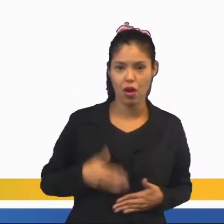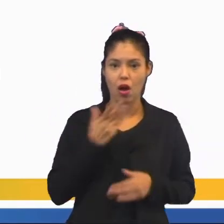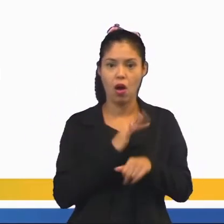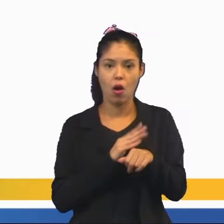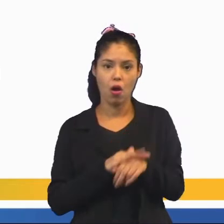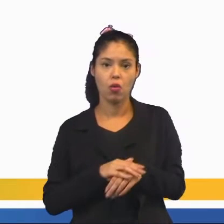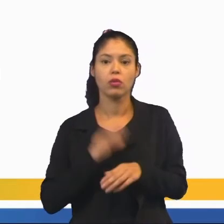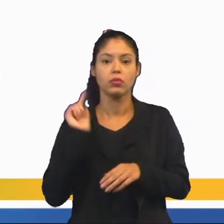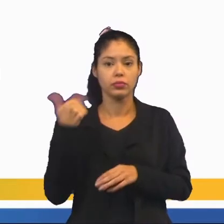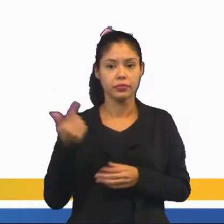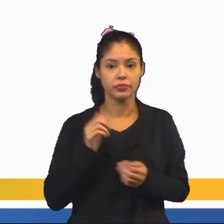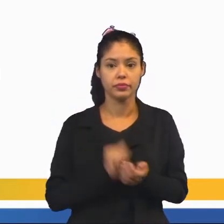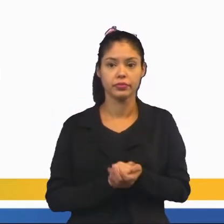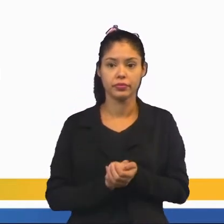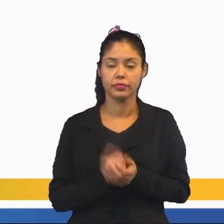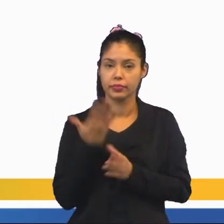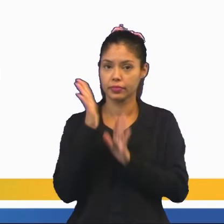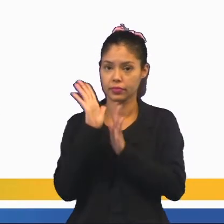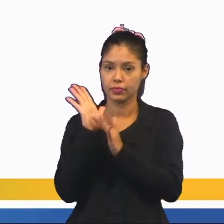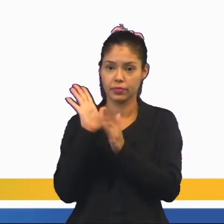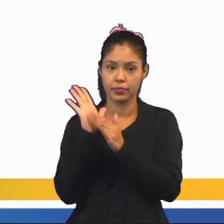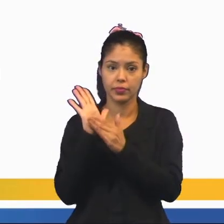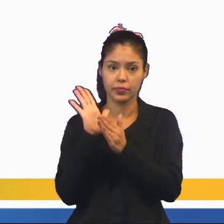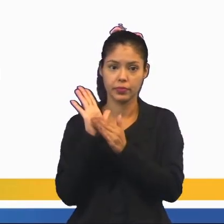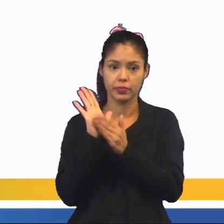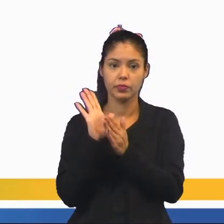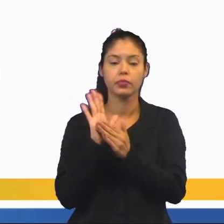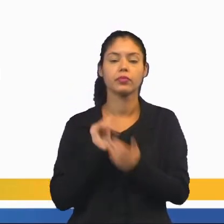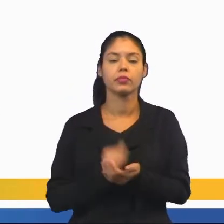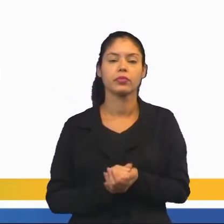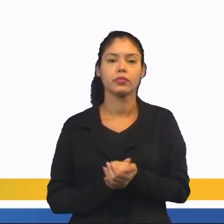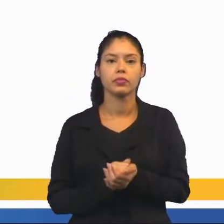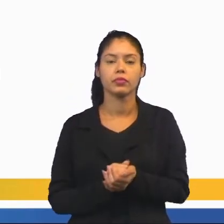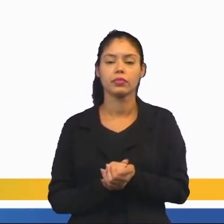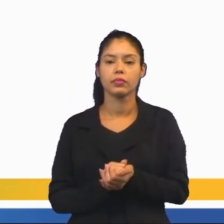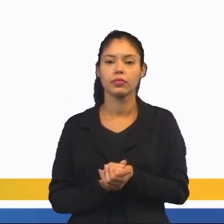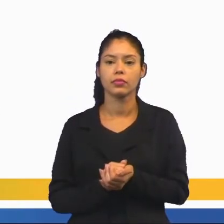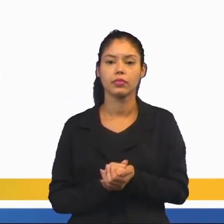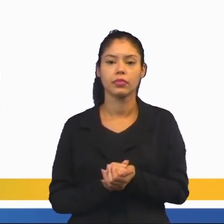já é uma outra fase, né? Abrangendo palma das